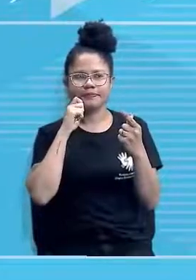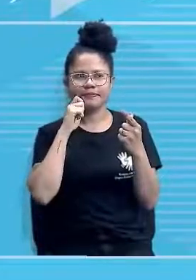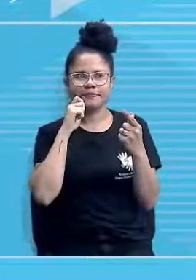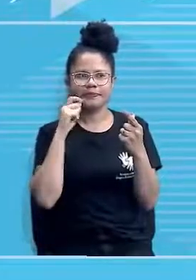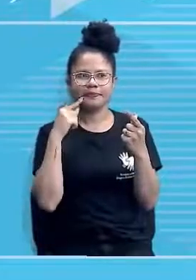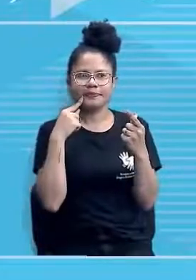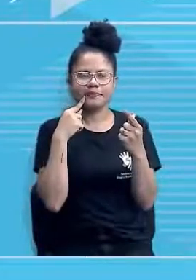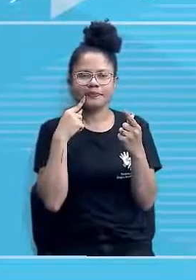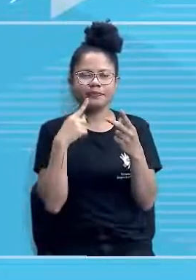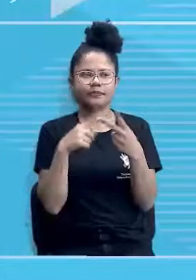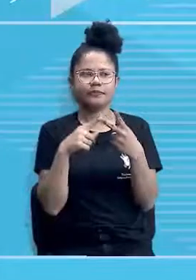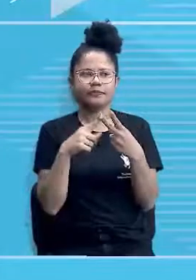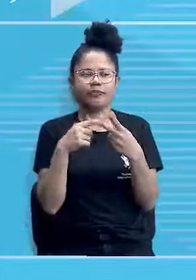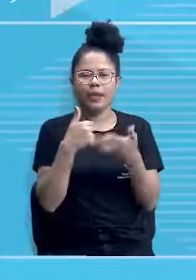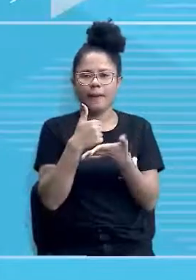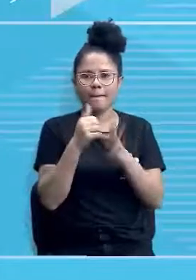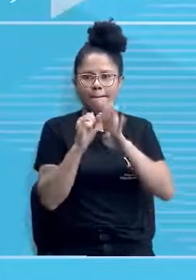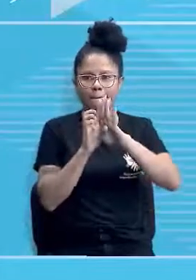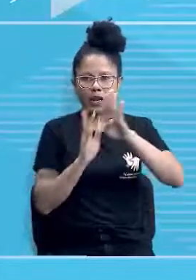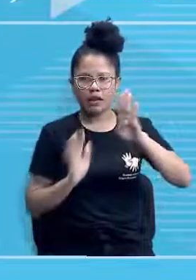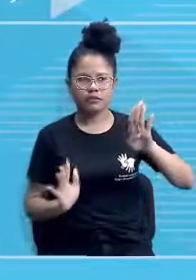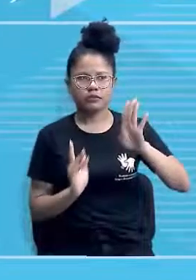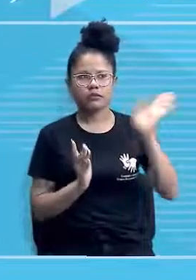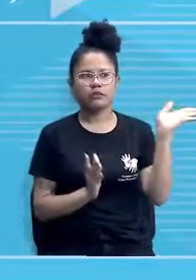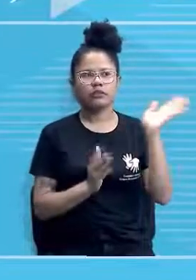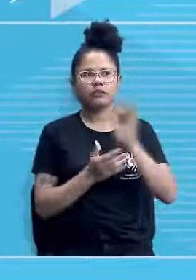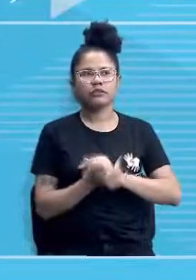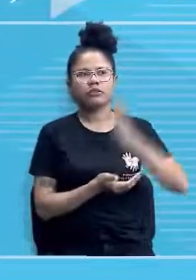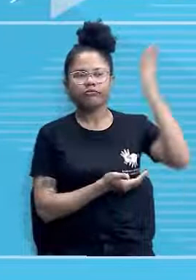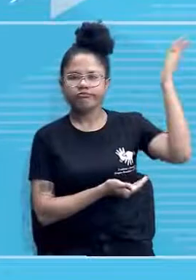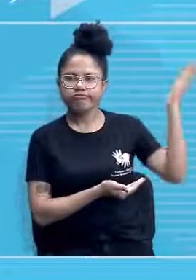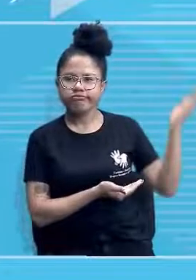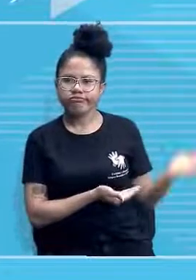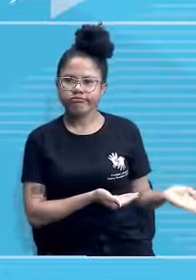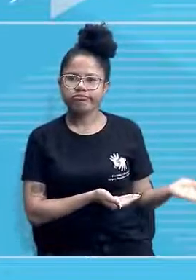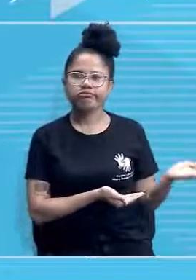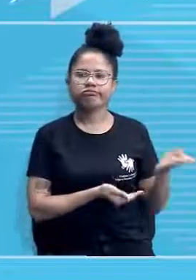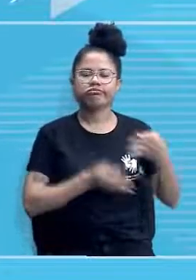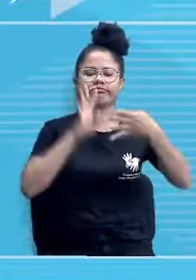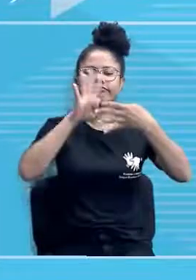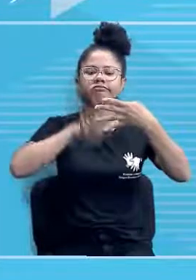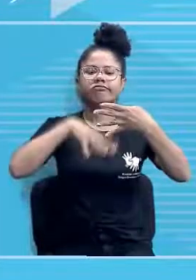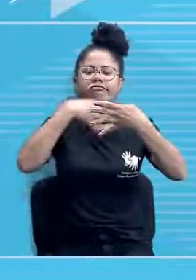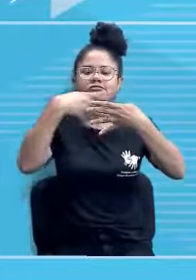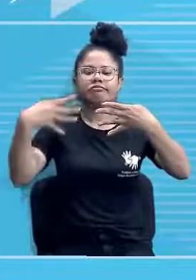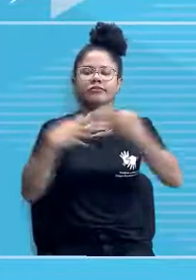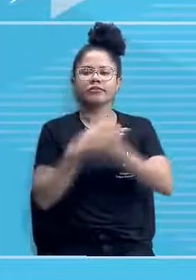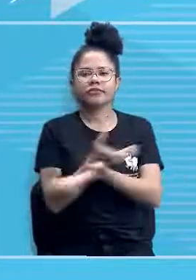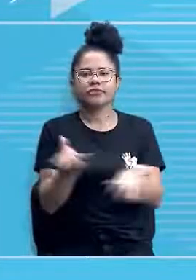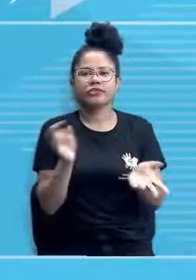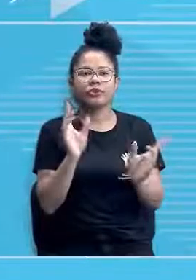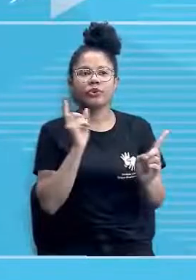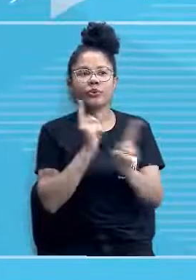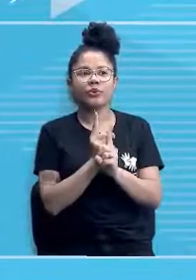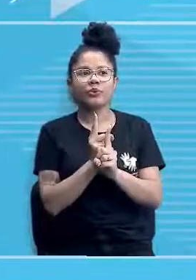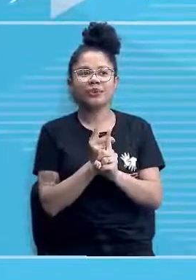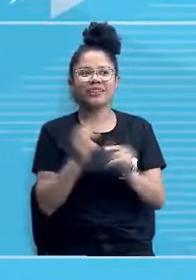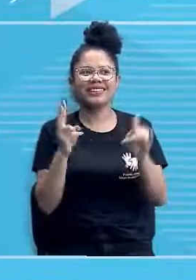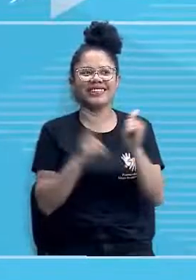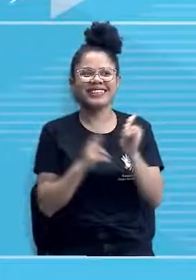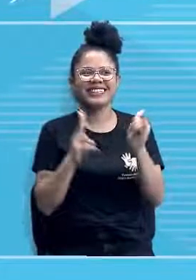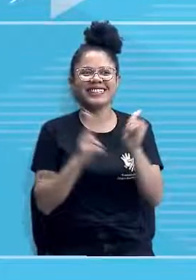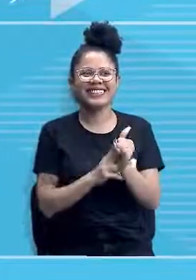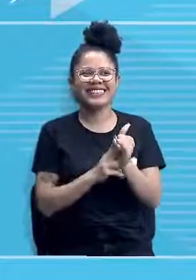usar abolição e basicidade então aqui para só tô colocando uma tabela e exclusivo essa tabela você só encontra aqui no canal